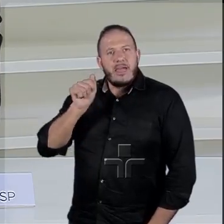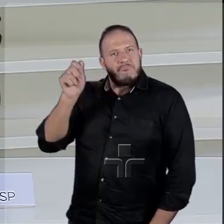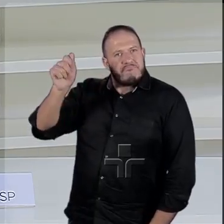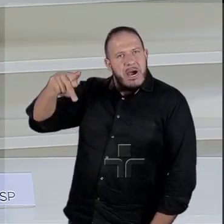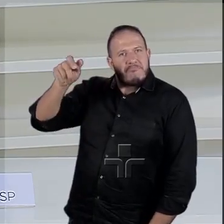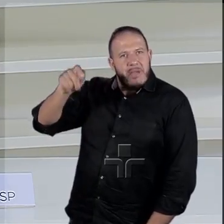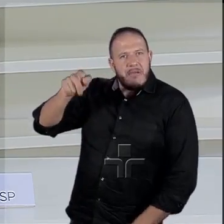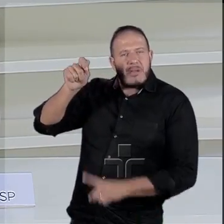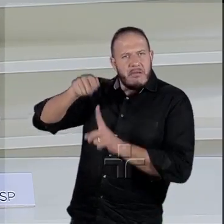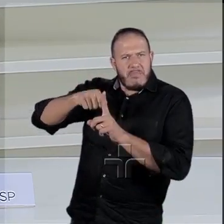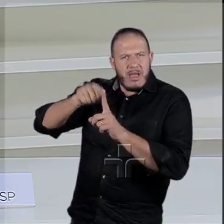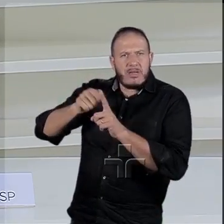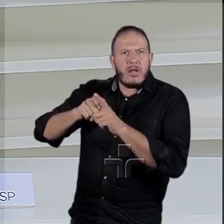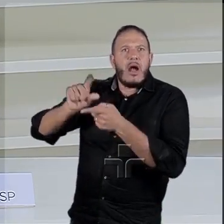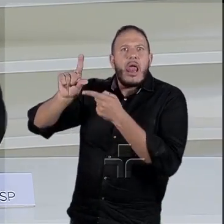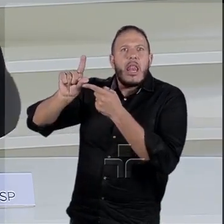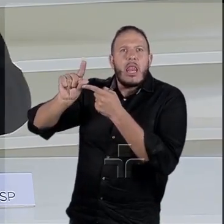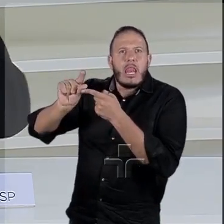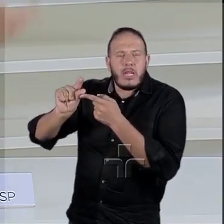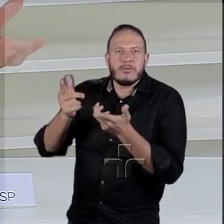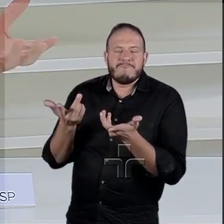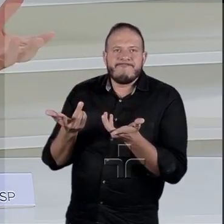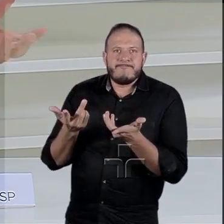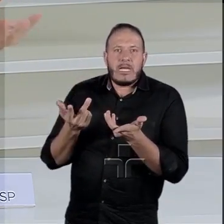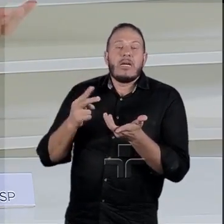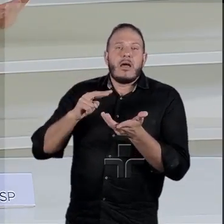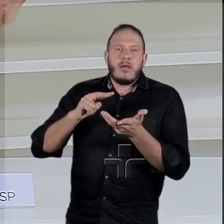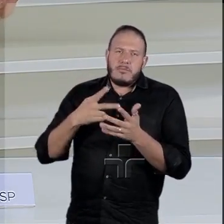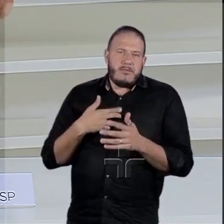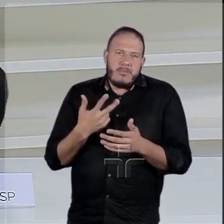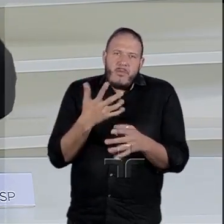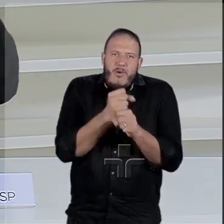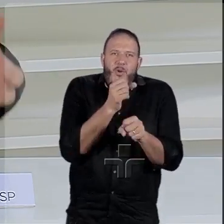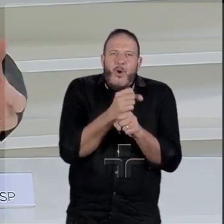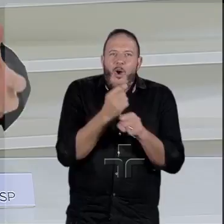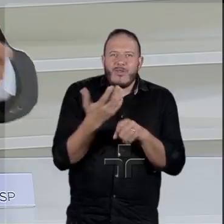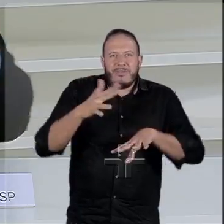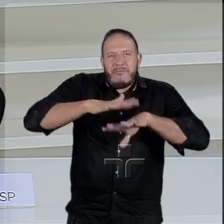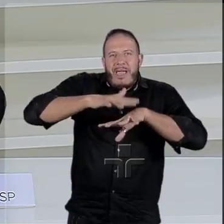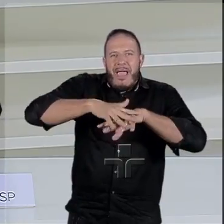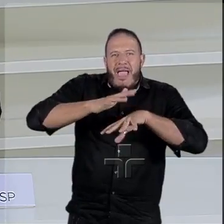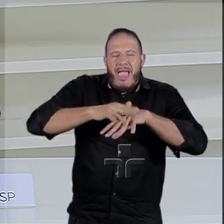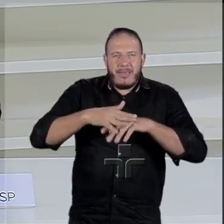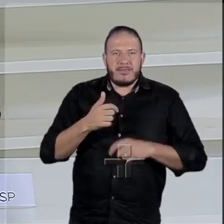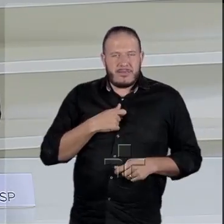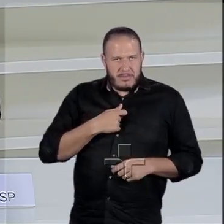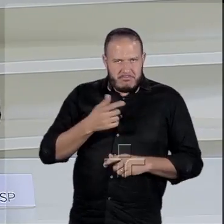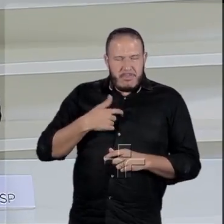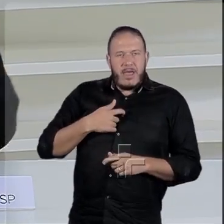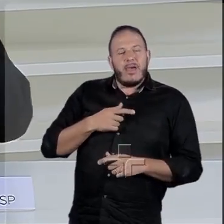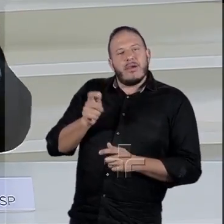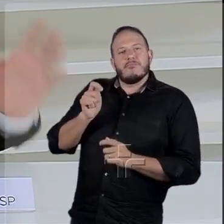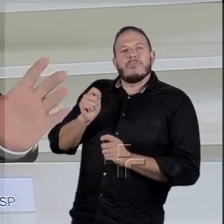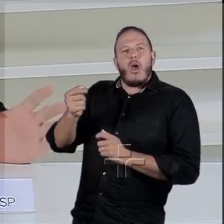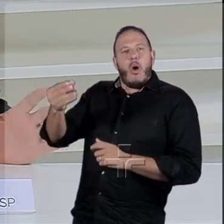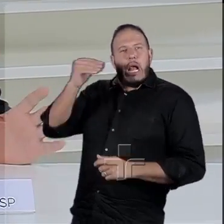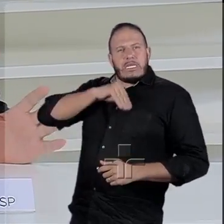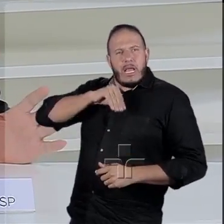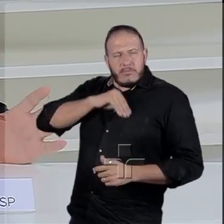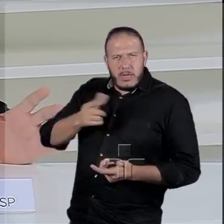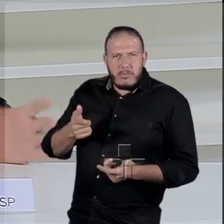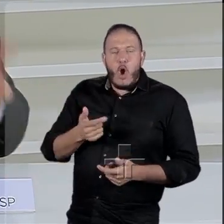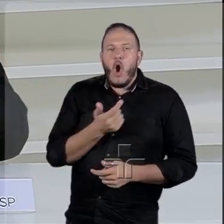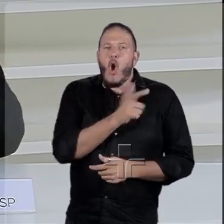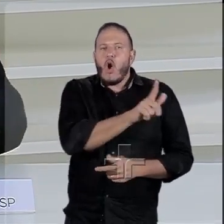isso está em déficit, significa, a conta é aritmética. Se eu recebo mais do que eu paguei para receber, alguém está pagando por